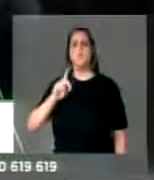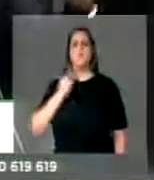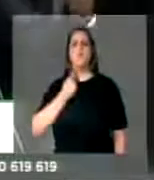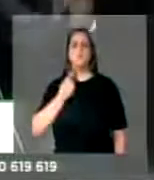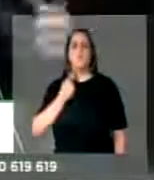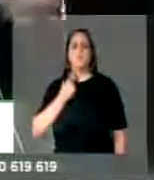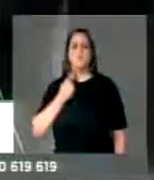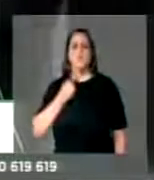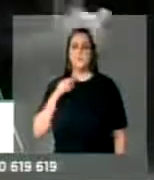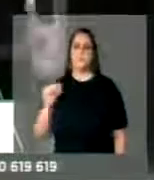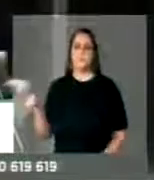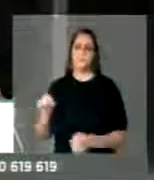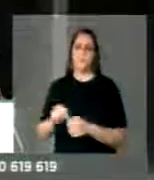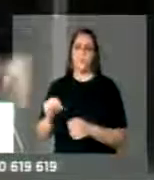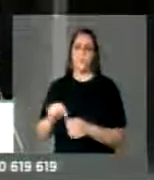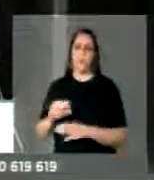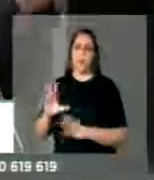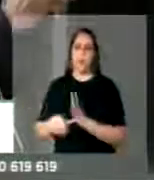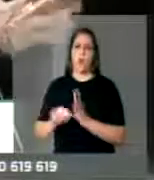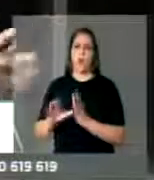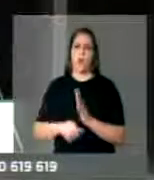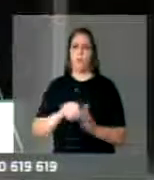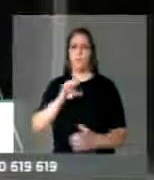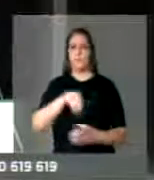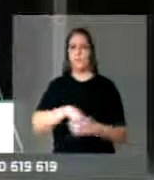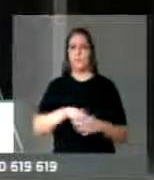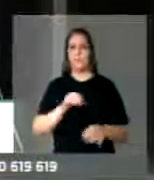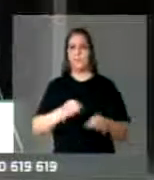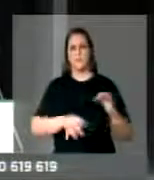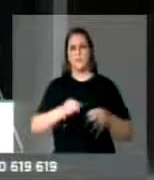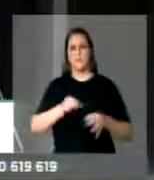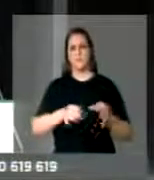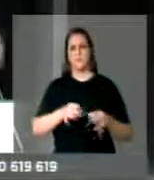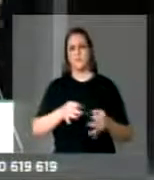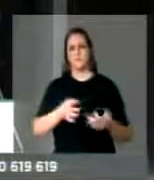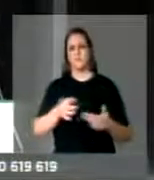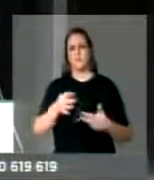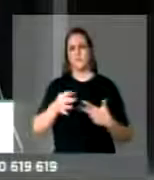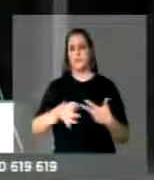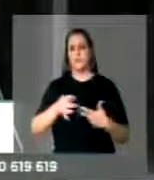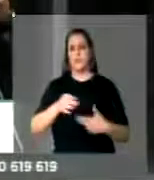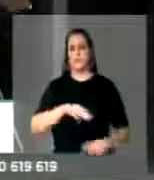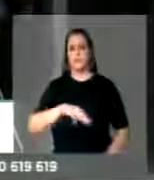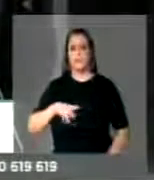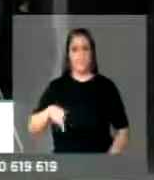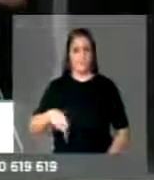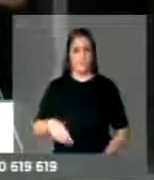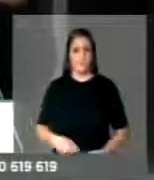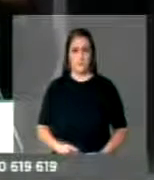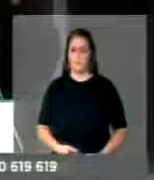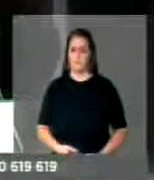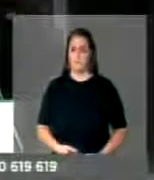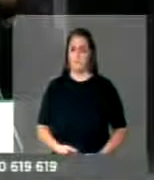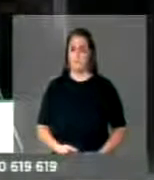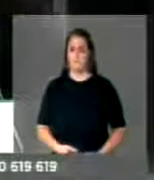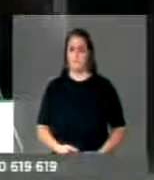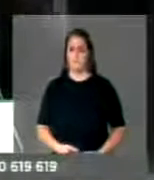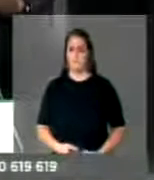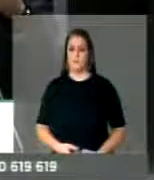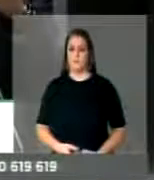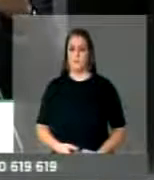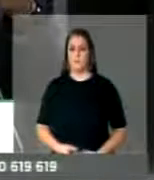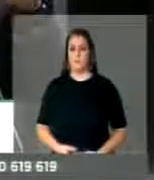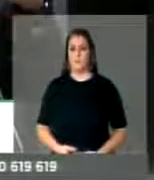que cometem corrupção no judiciário, que cometem corrupção no Ministério Público. Mas para isso está sendo, as matérias que